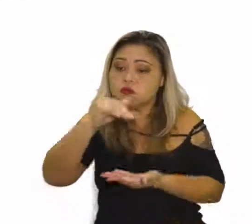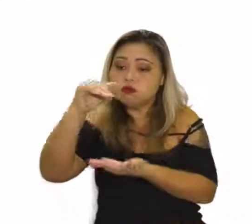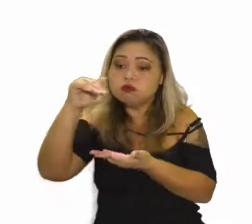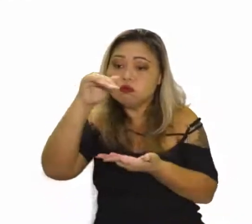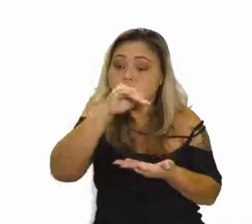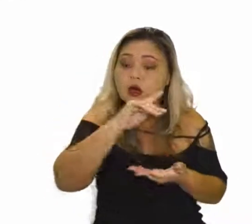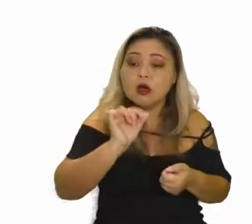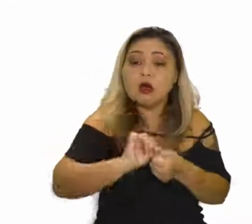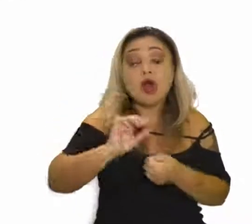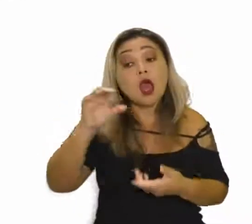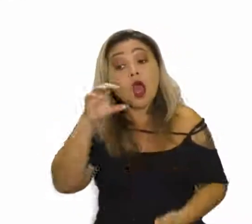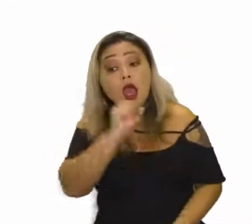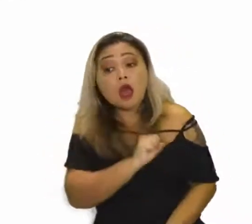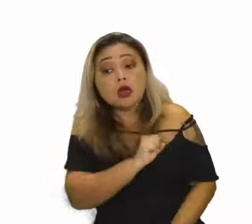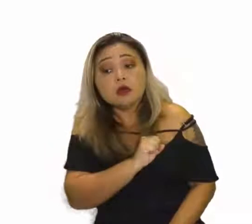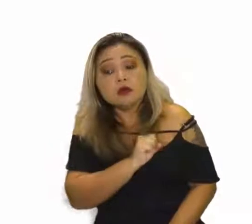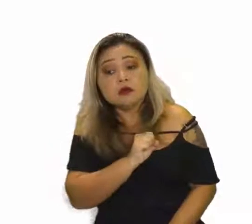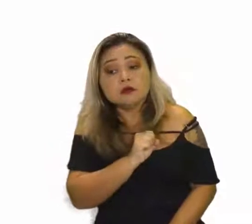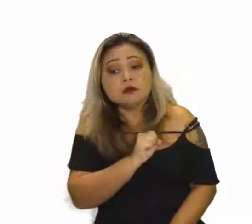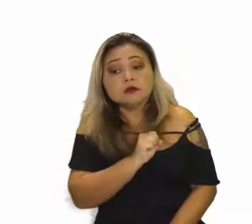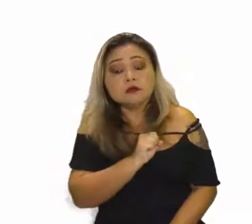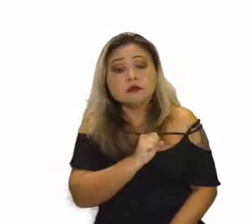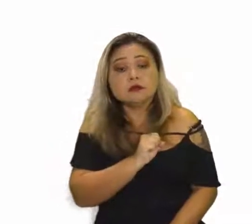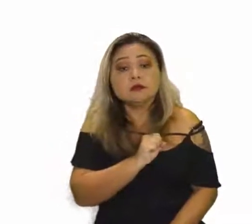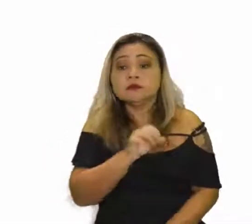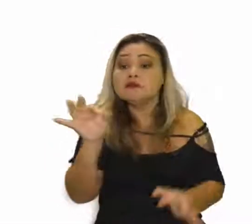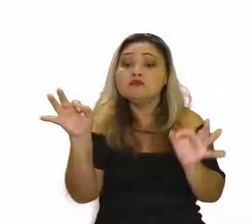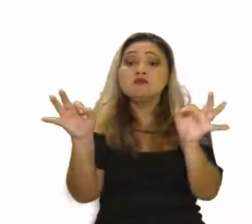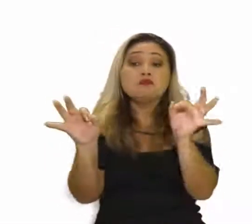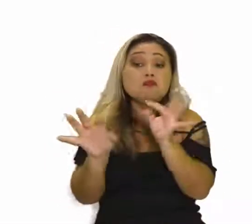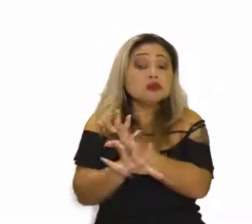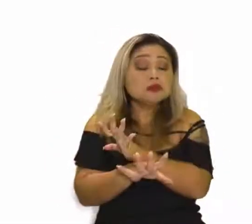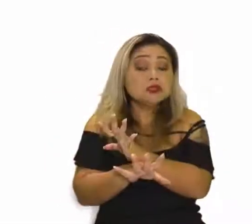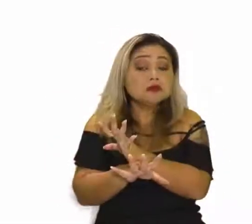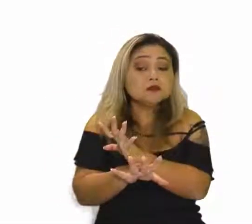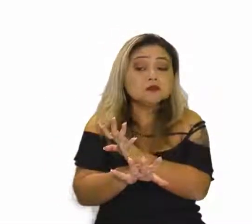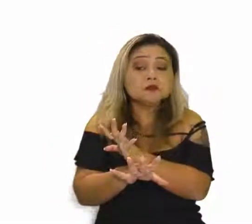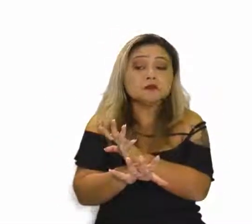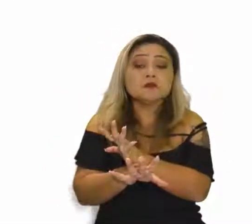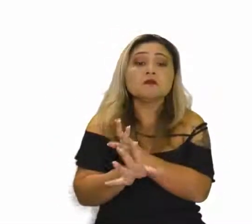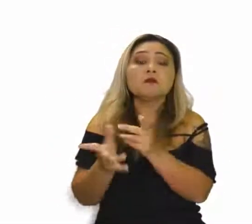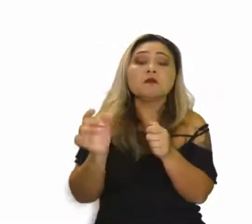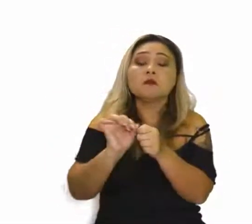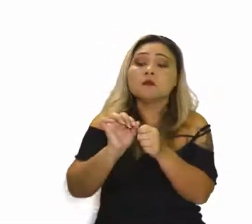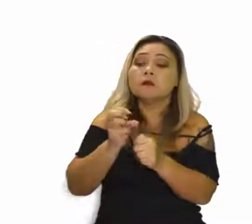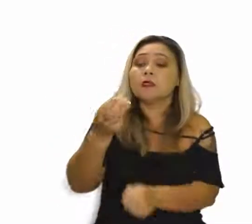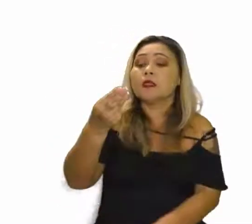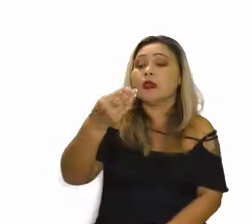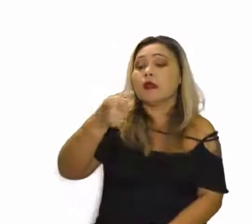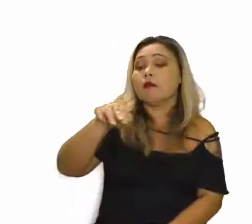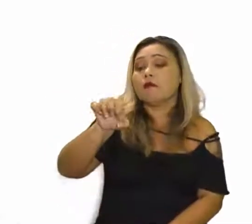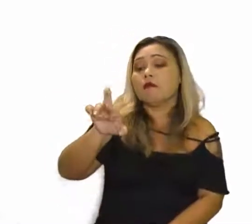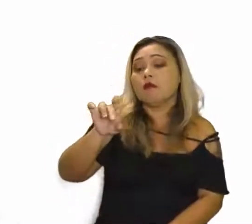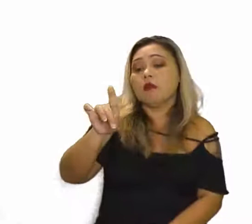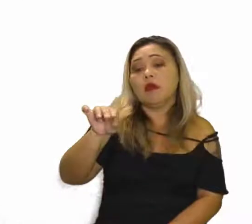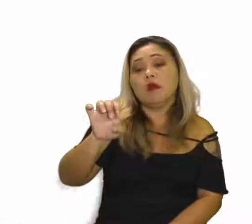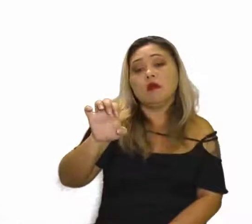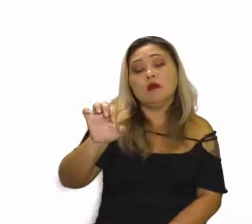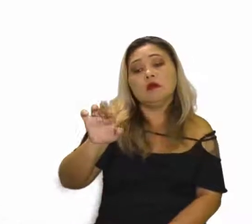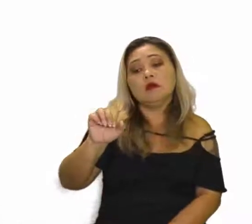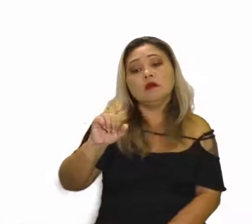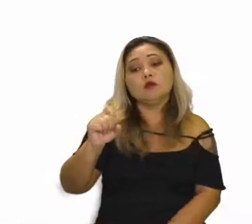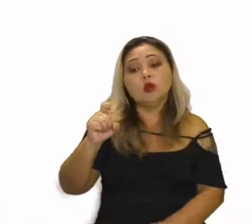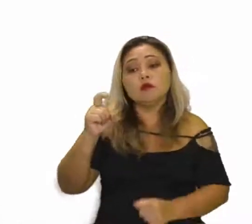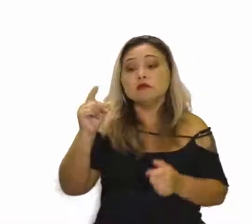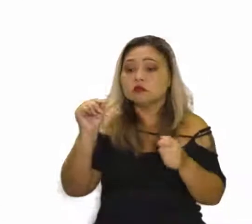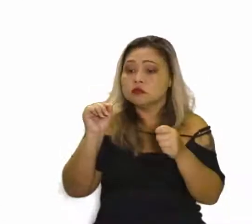então rapidamente elas já estão prontas. Maturidade sexual, meus queridos, quando eu falo sobre